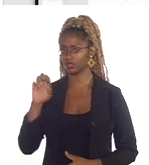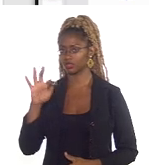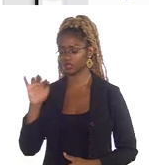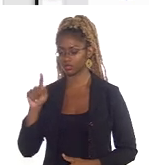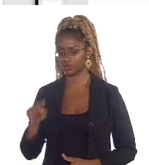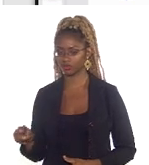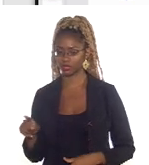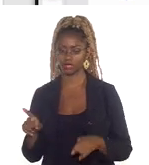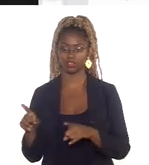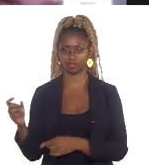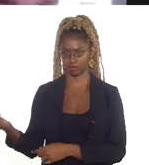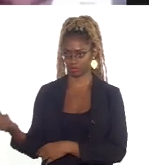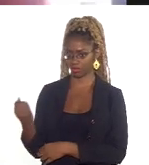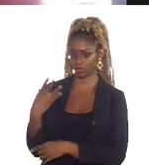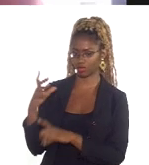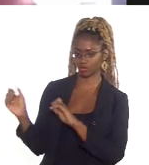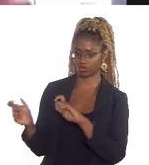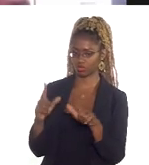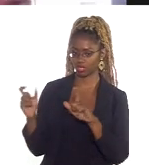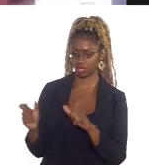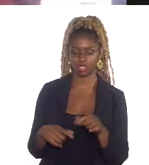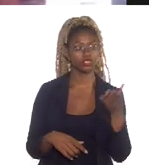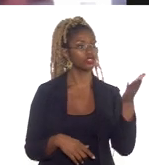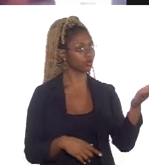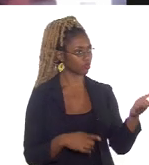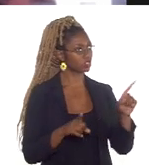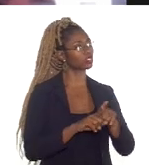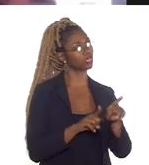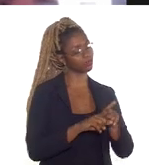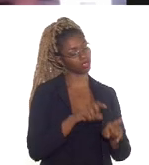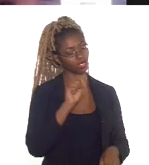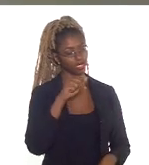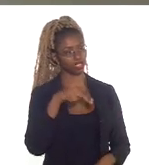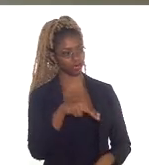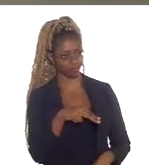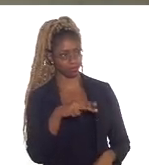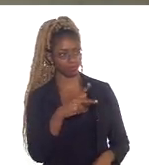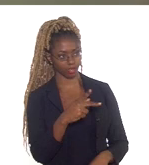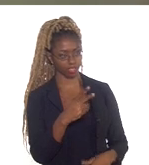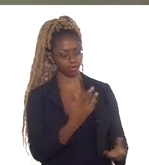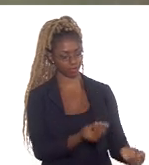ANP, que também deixa conosco a sua apresentação.